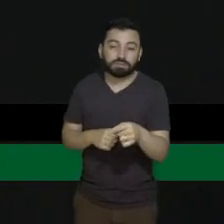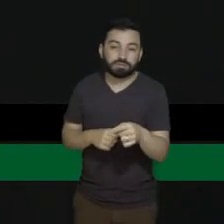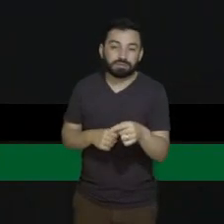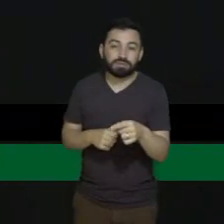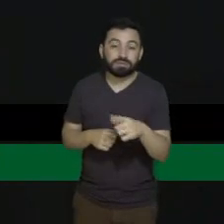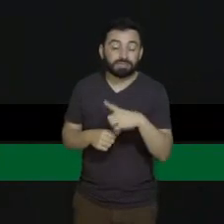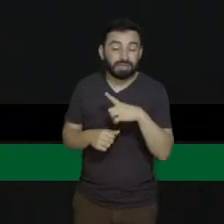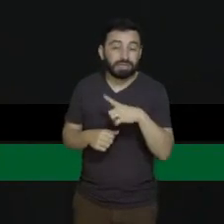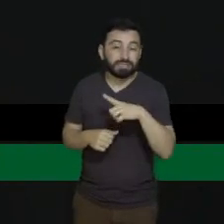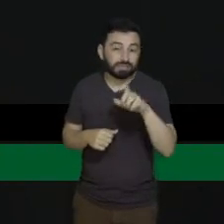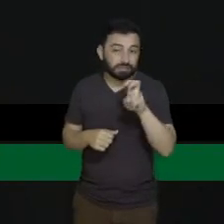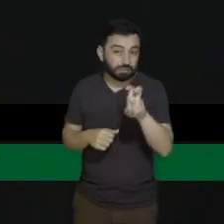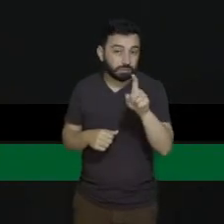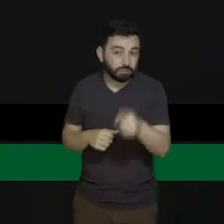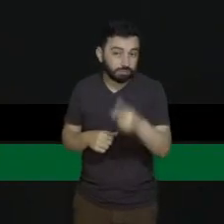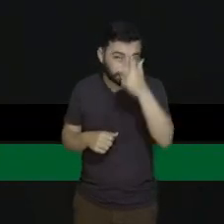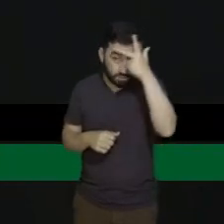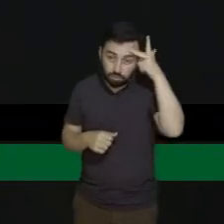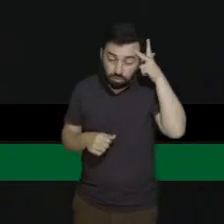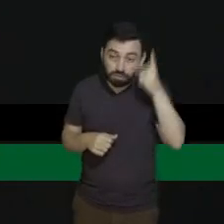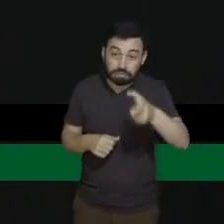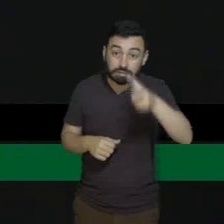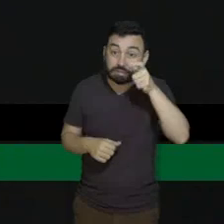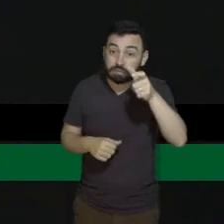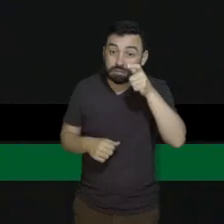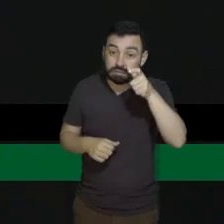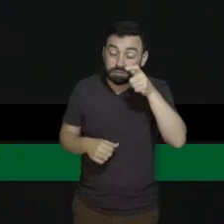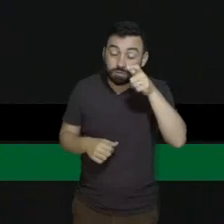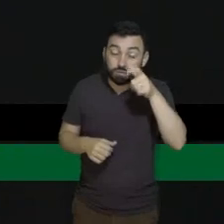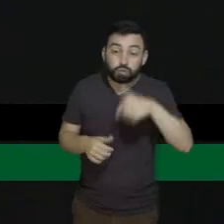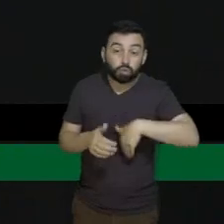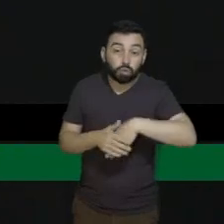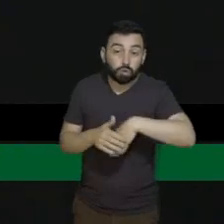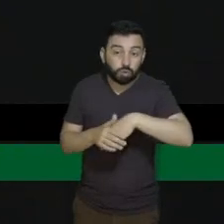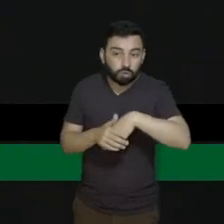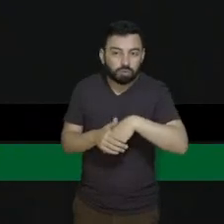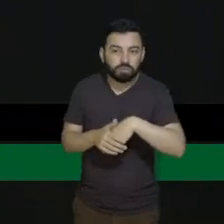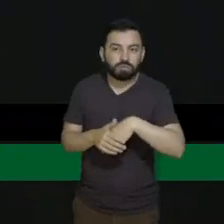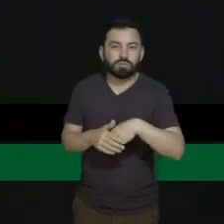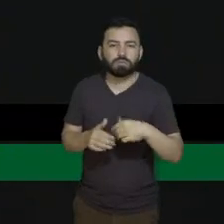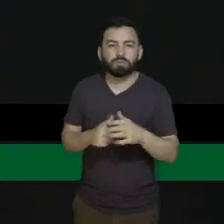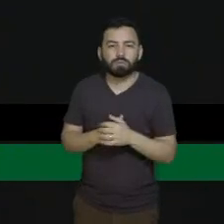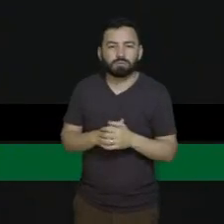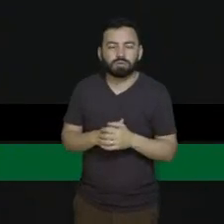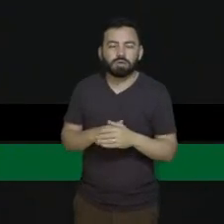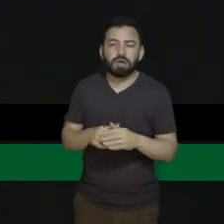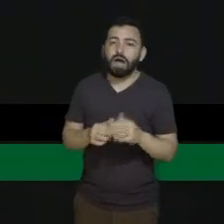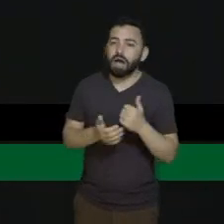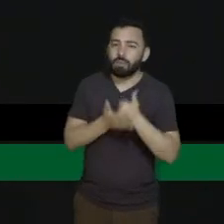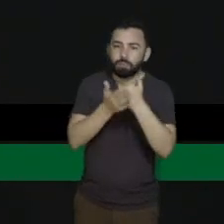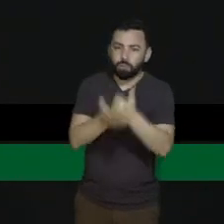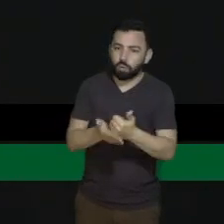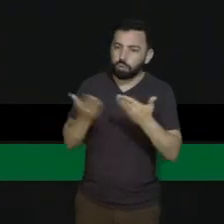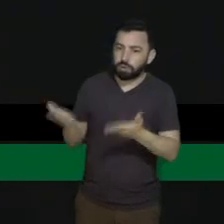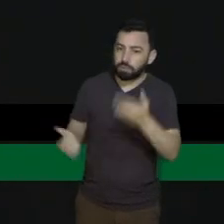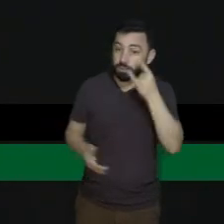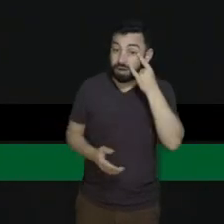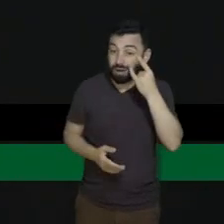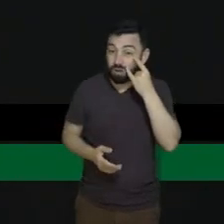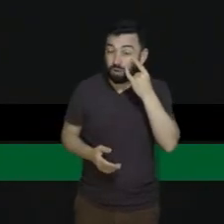5 mil pessoas assistirem os Jogos. E com o apoio do deputado Mauro, presidente da